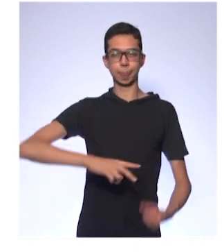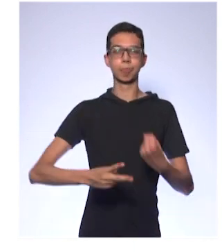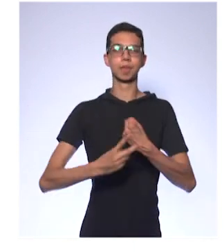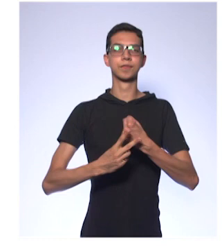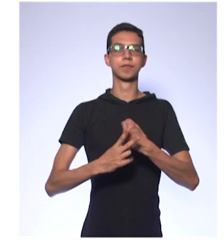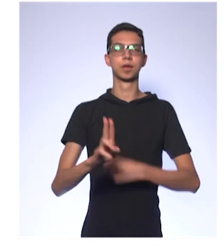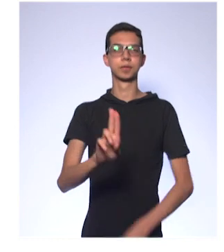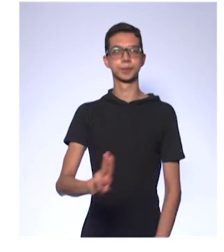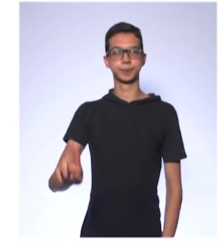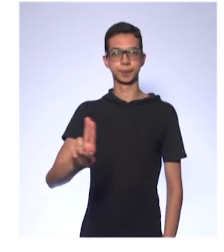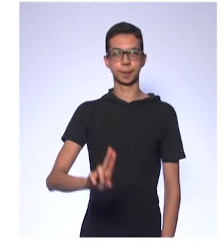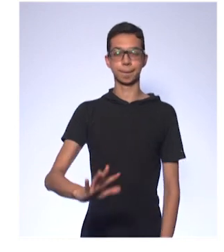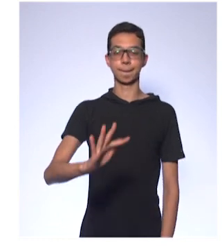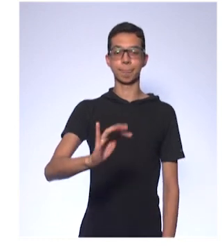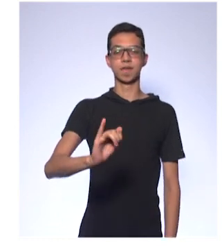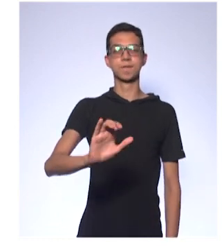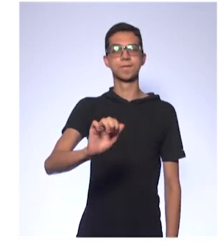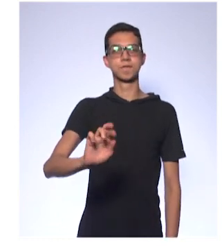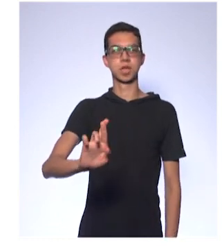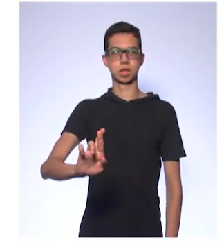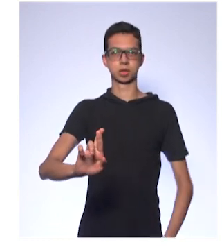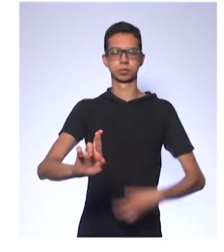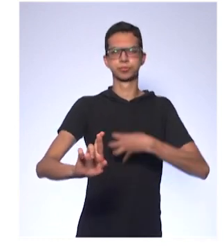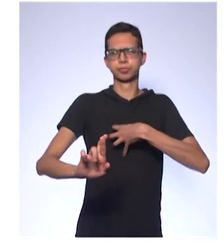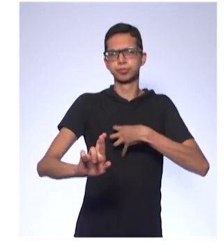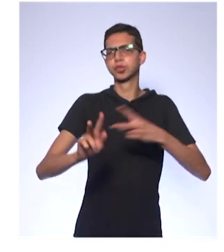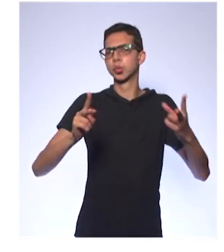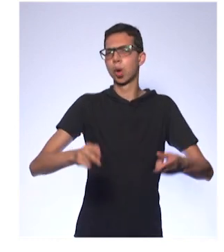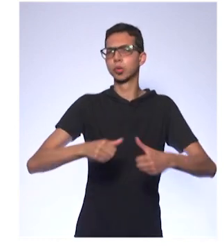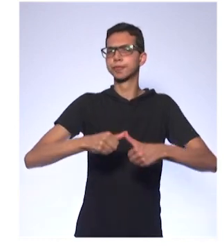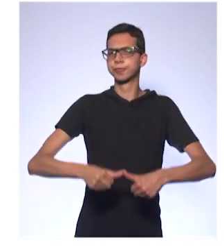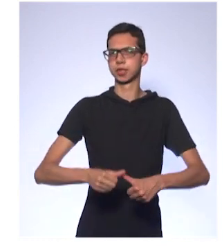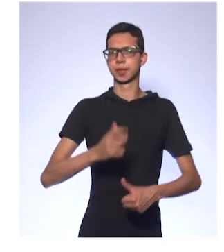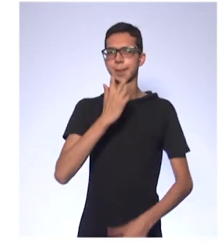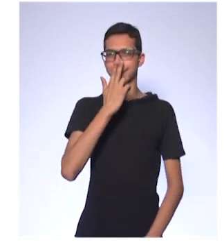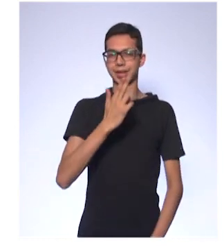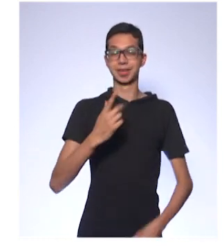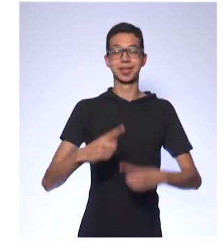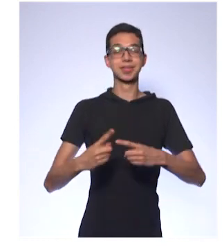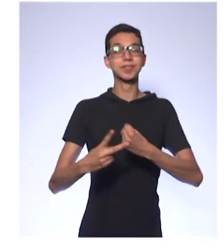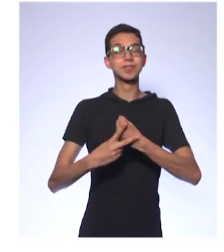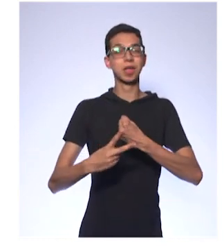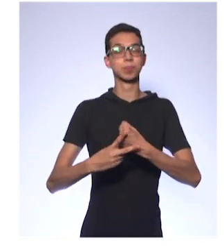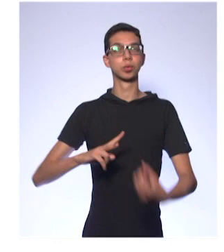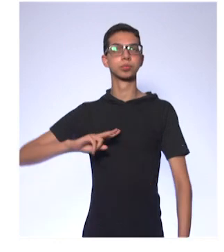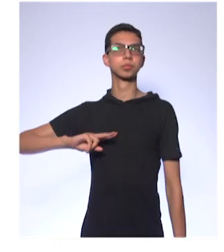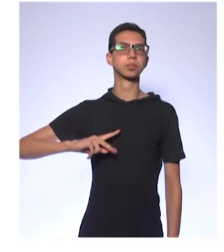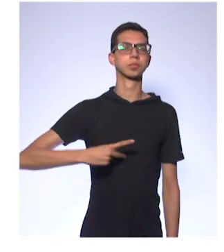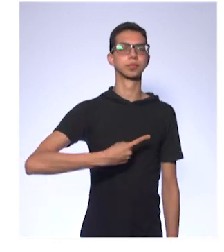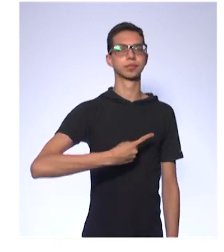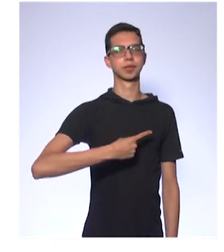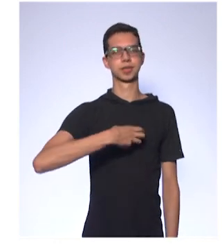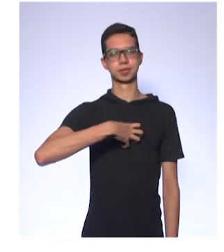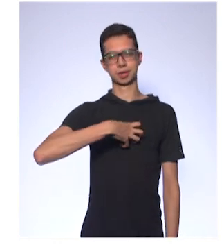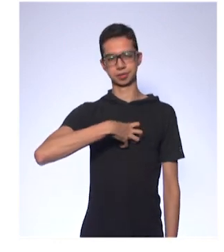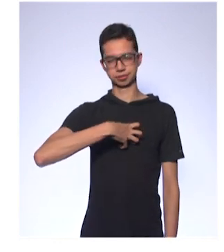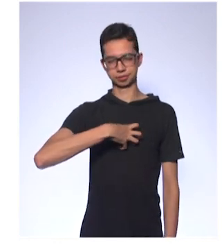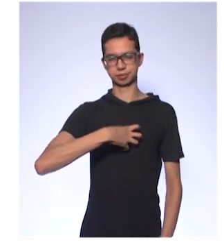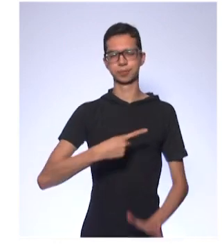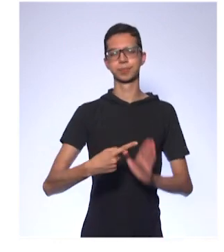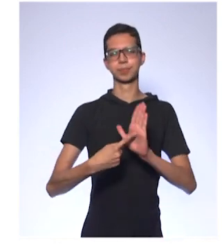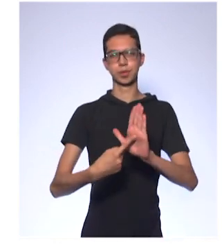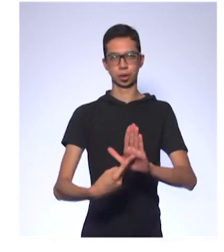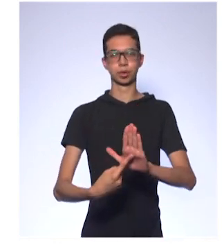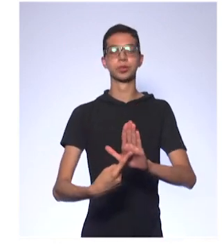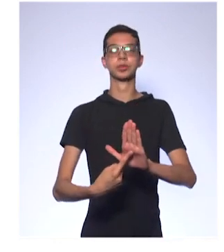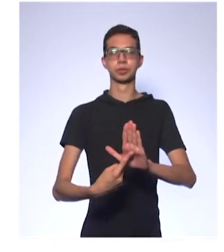verbo ficar como um verbo que indica mudança de estado, né? Essa é a chave dessa questão,